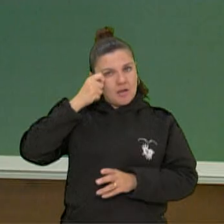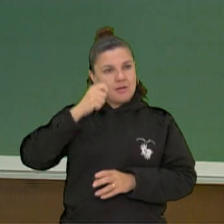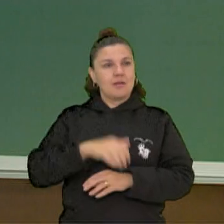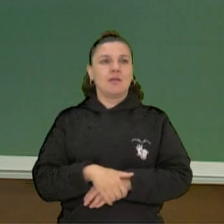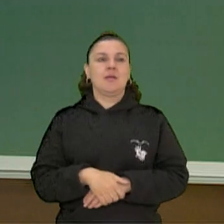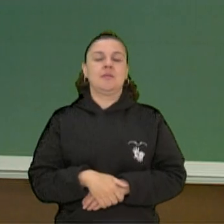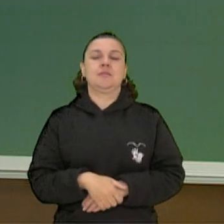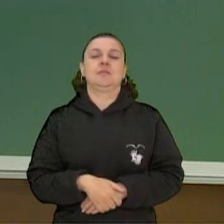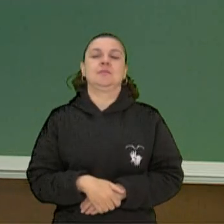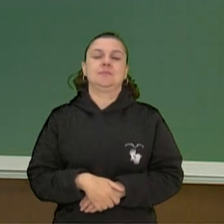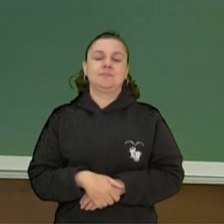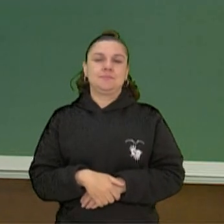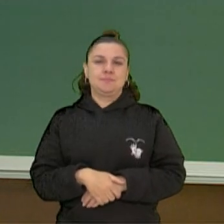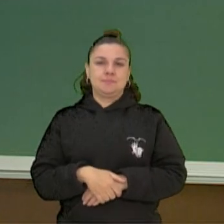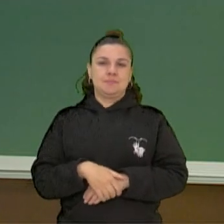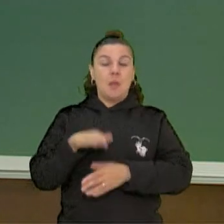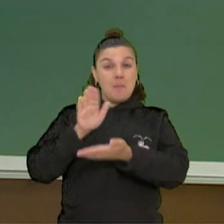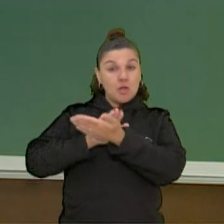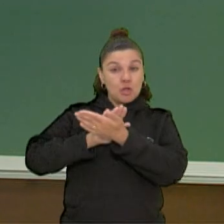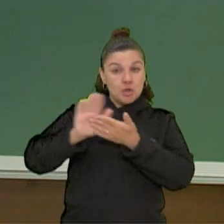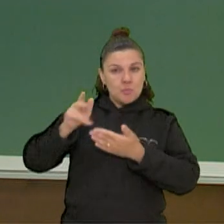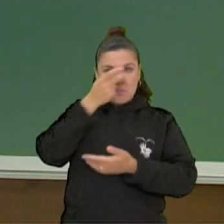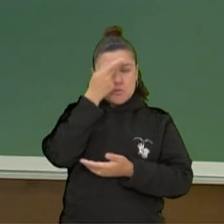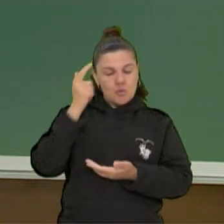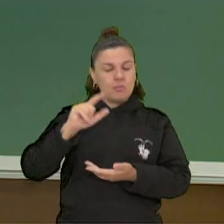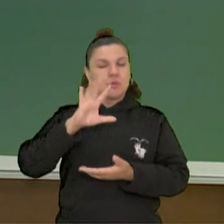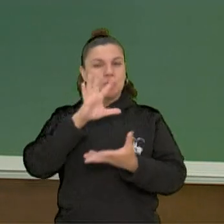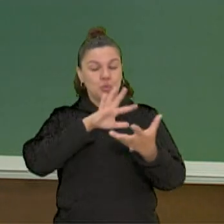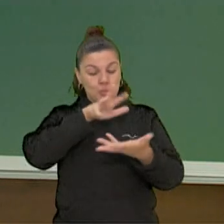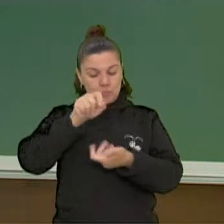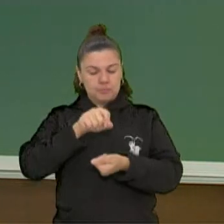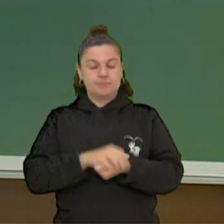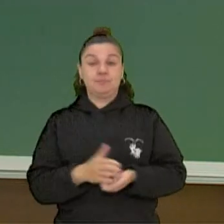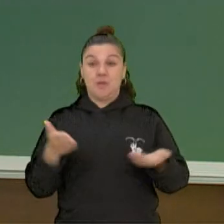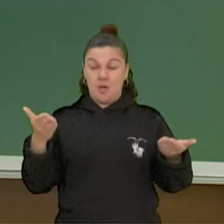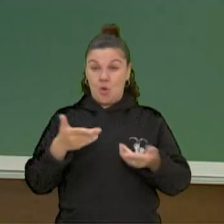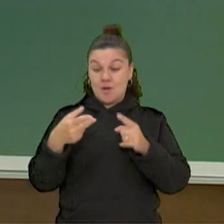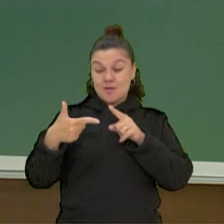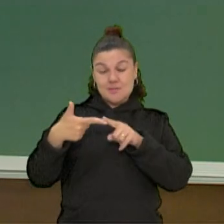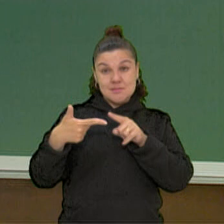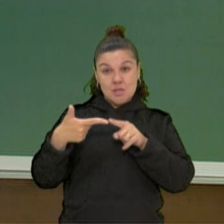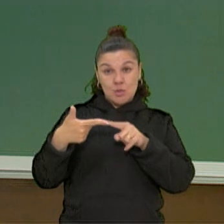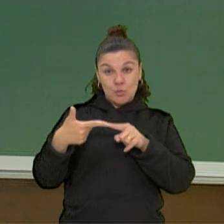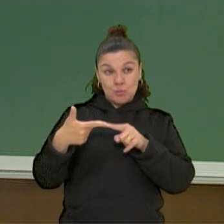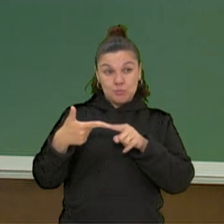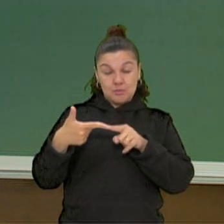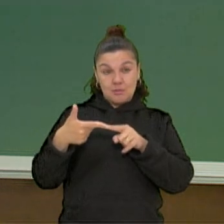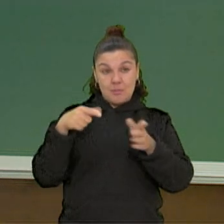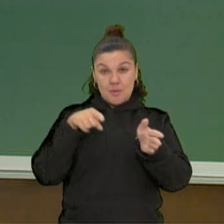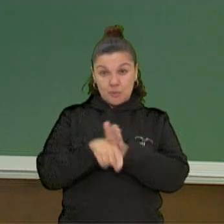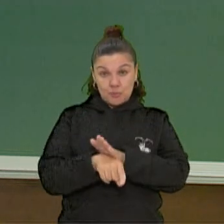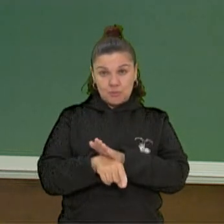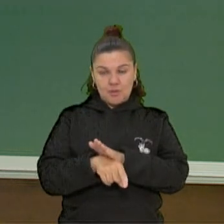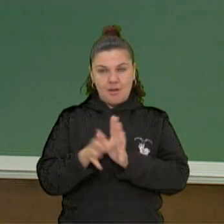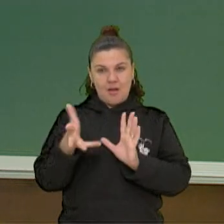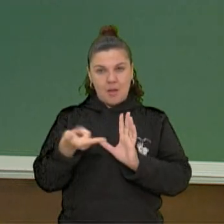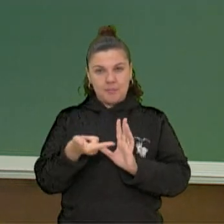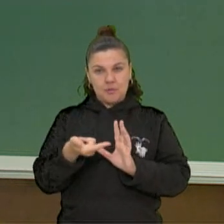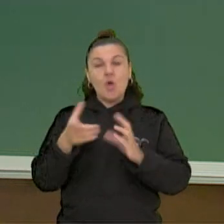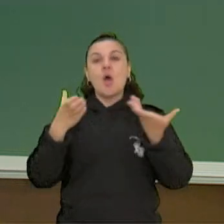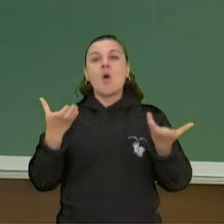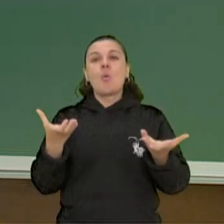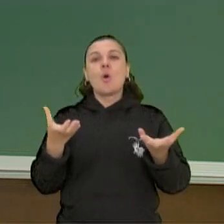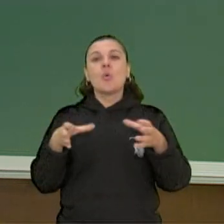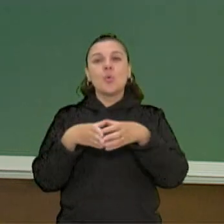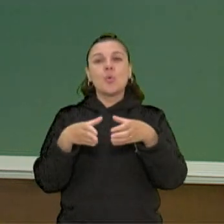maior número de refugiados do planeta. Segundo questionário, órgão da ONU que atua para assegurar e proteger os direitos